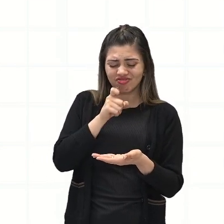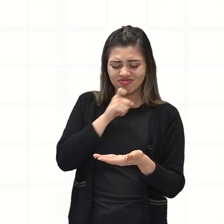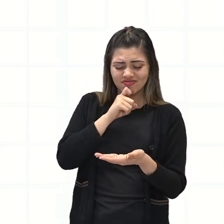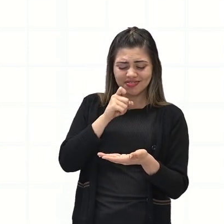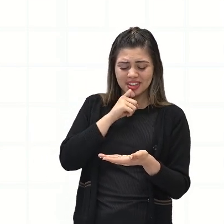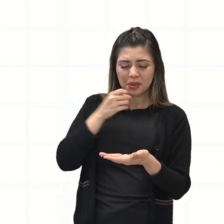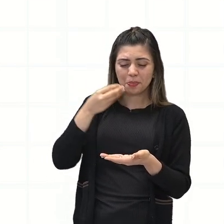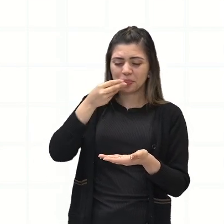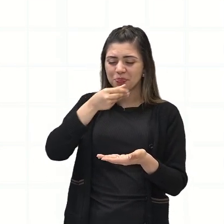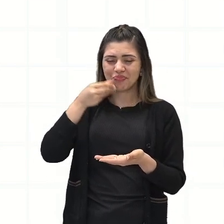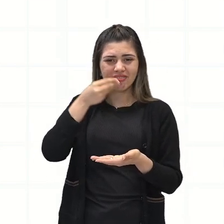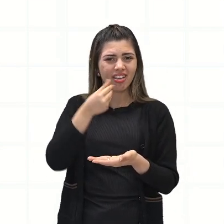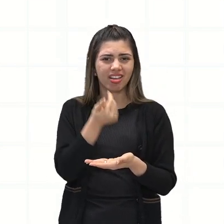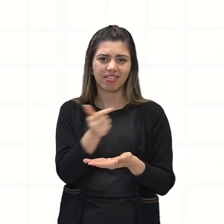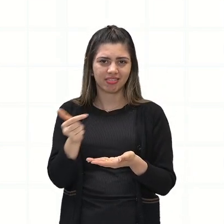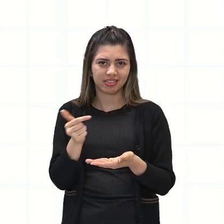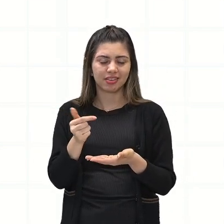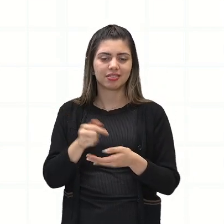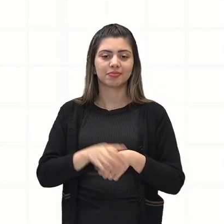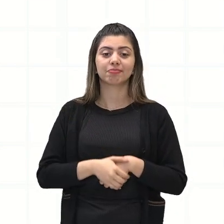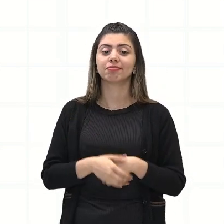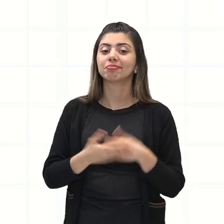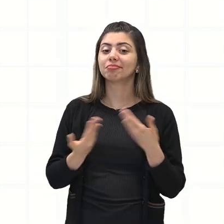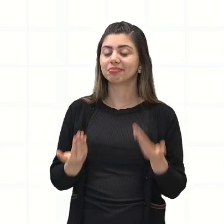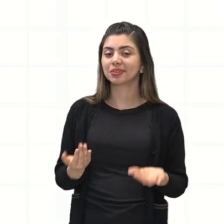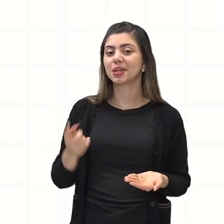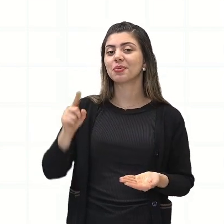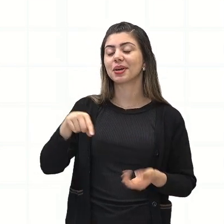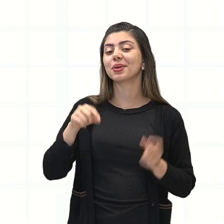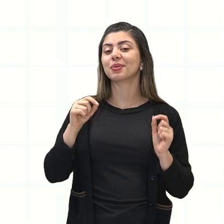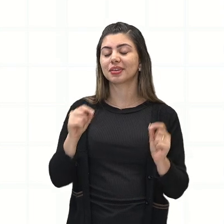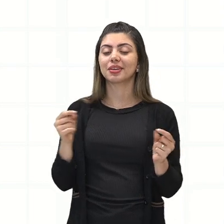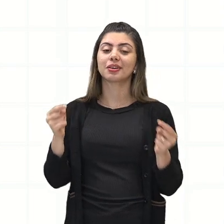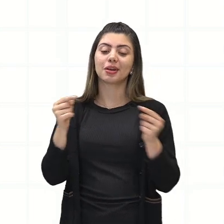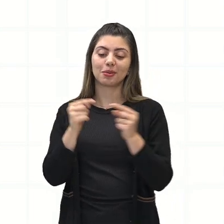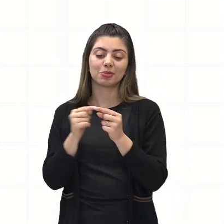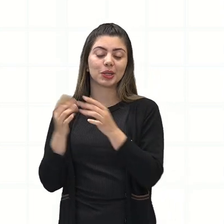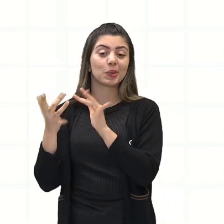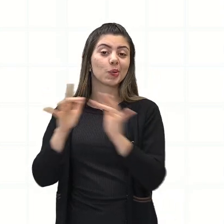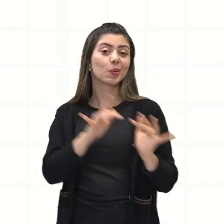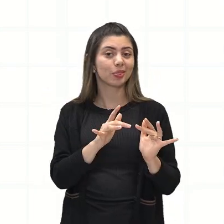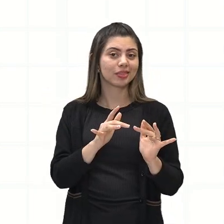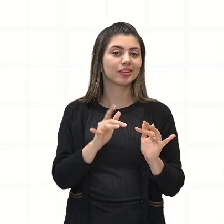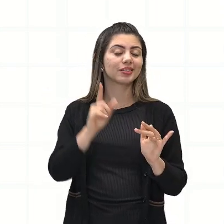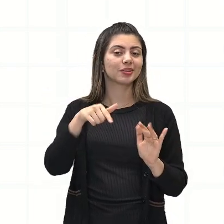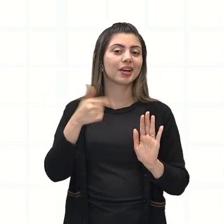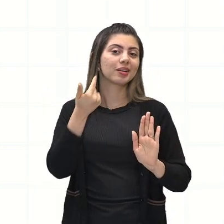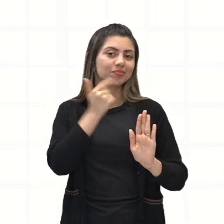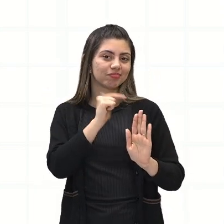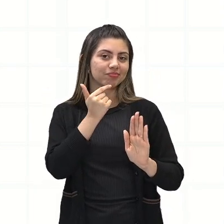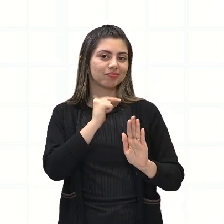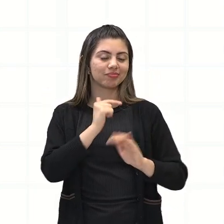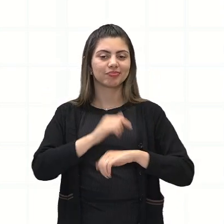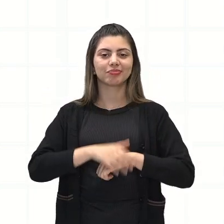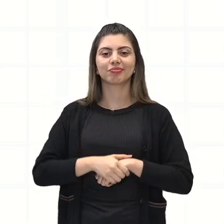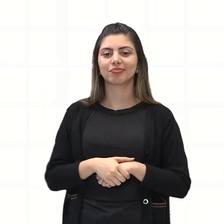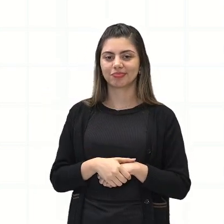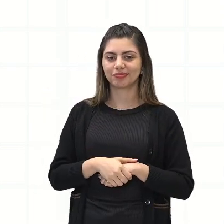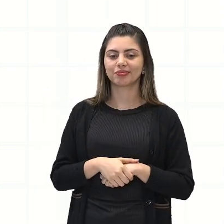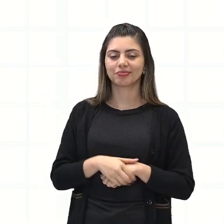sem tempero. Então, temos aí o contexto da figura de pensamento